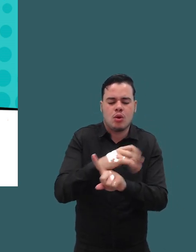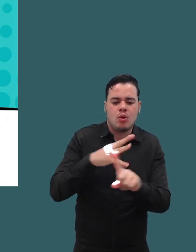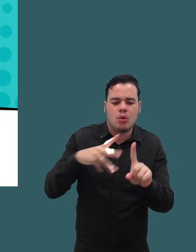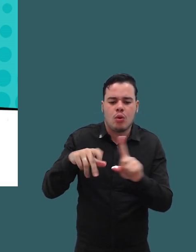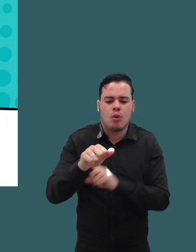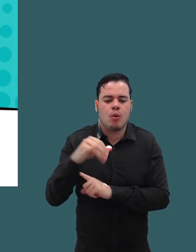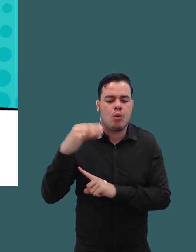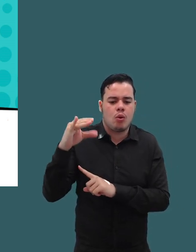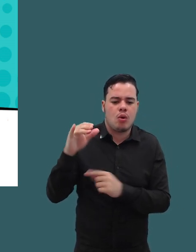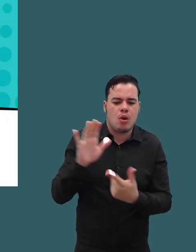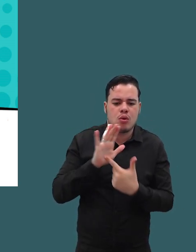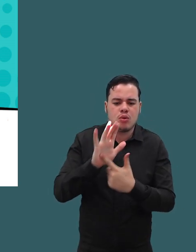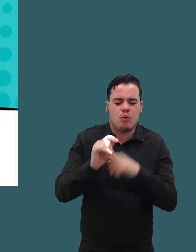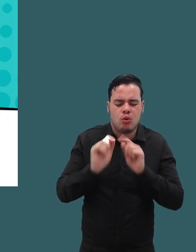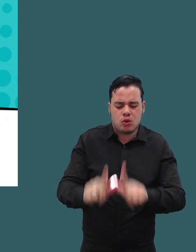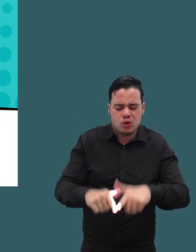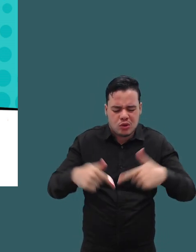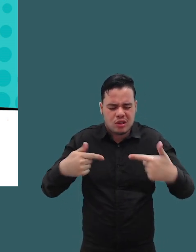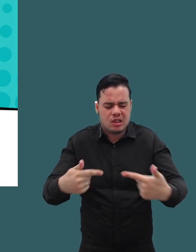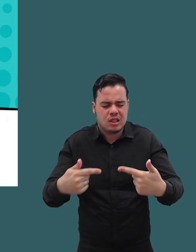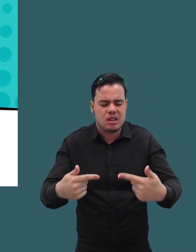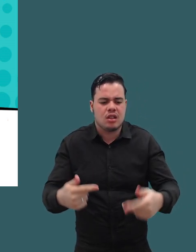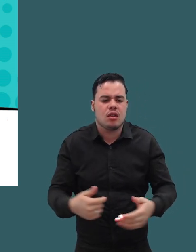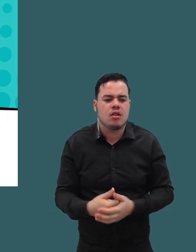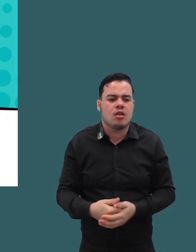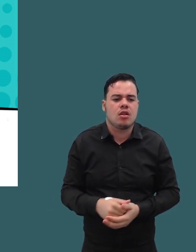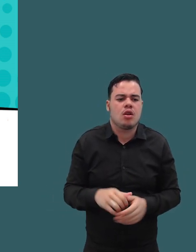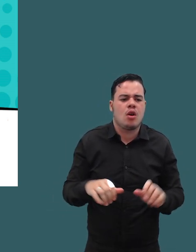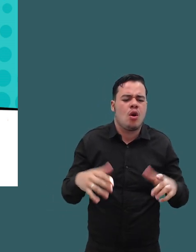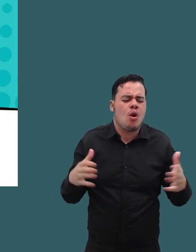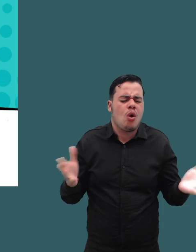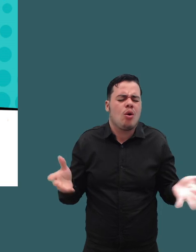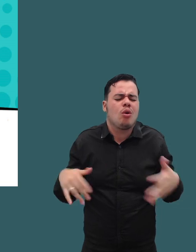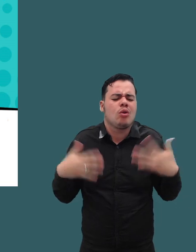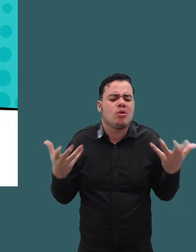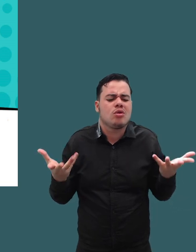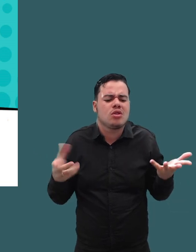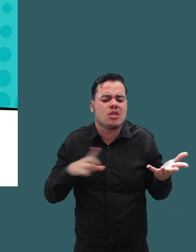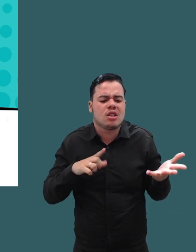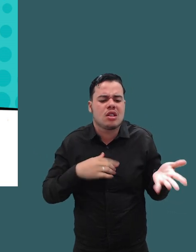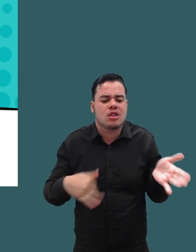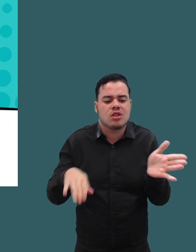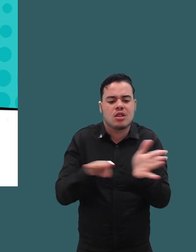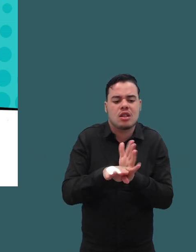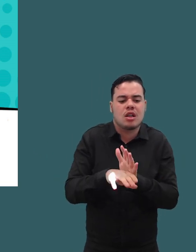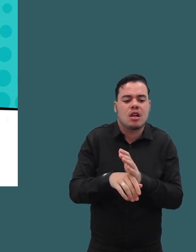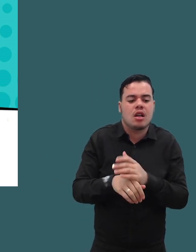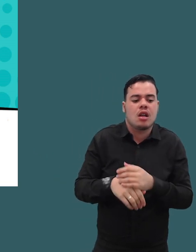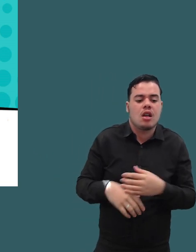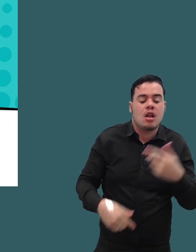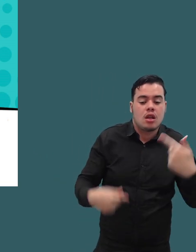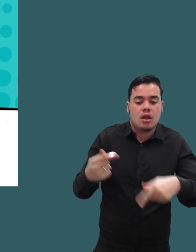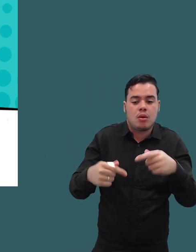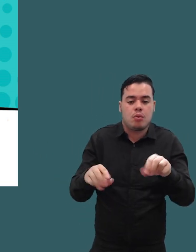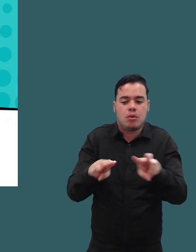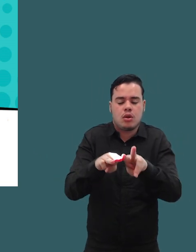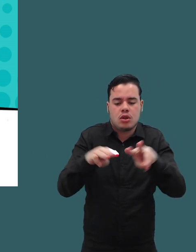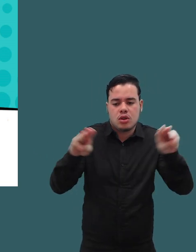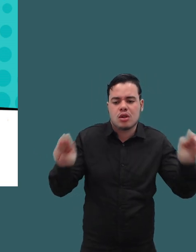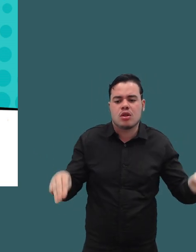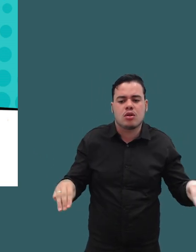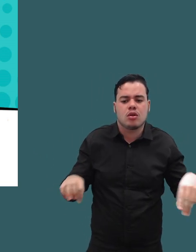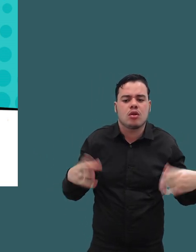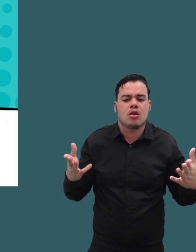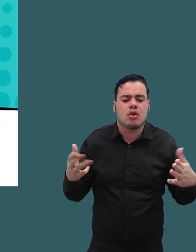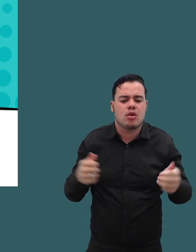que aponte os desafios da onde nós temos que chegar na política de museus, na política de aporte